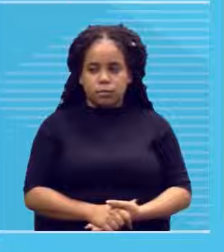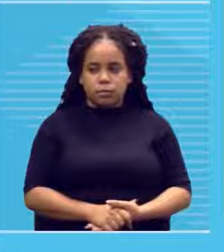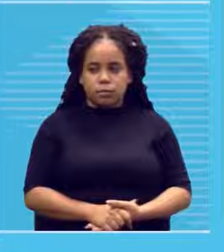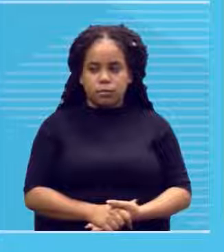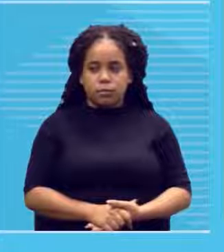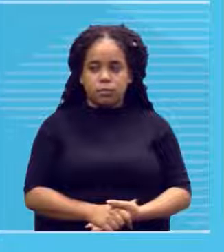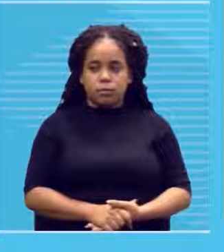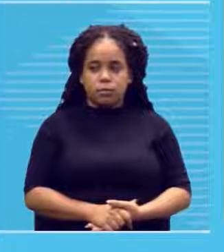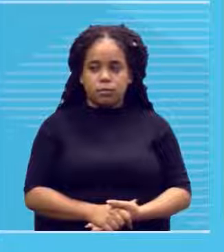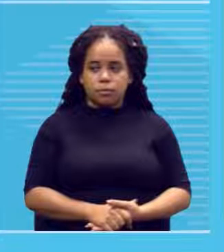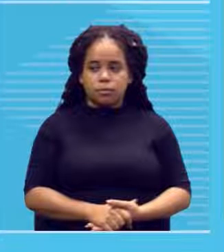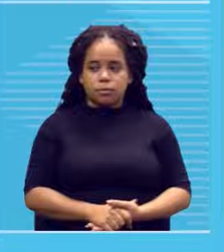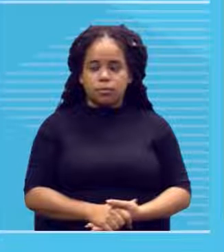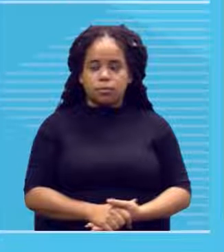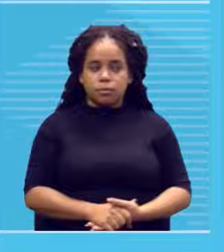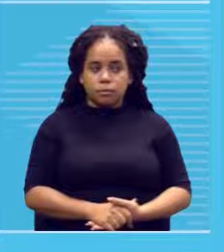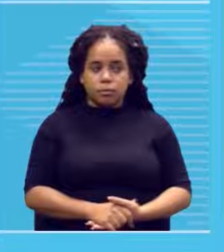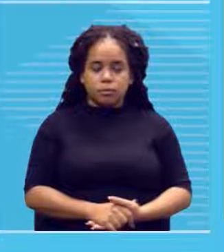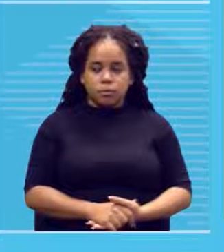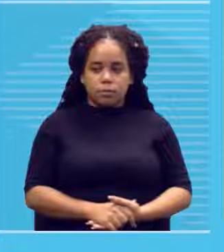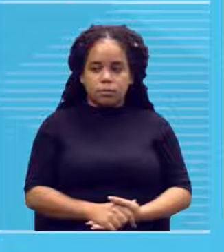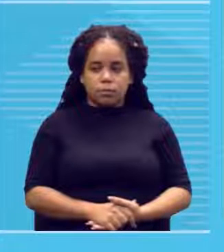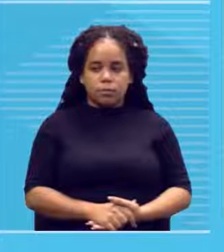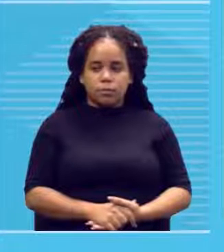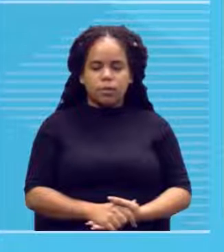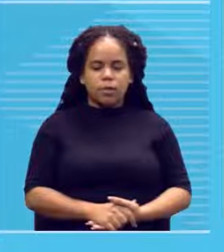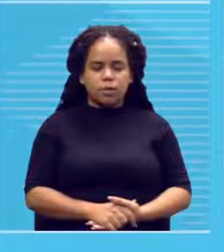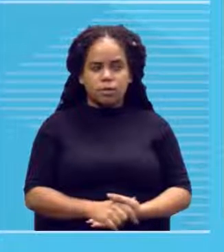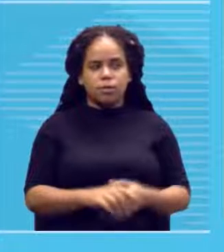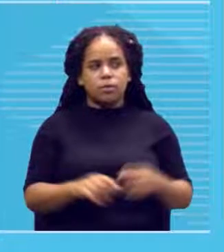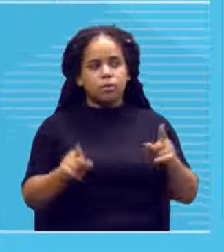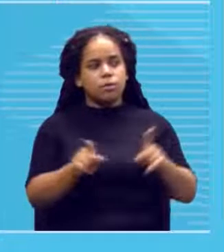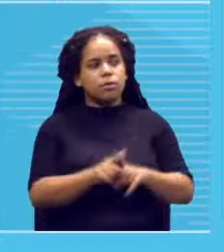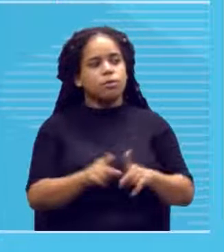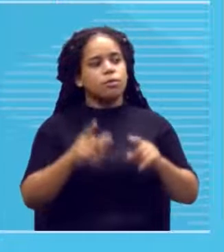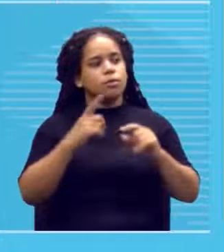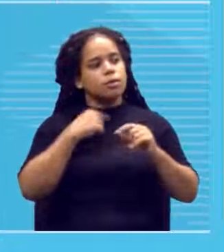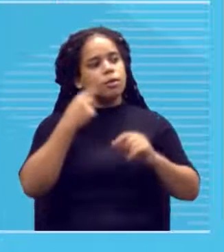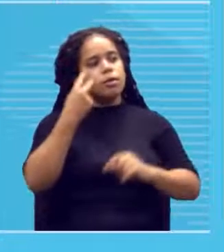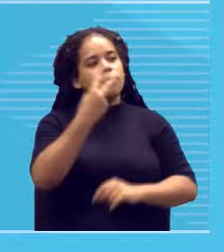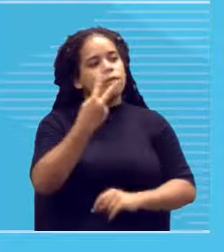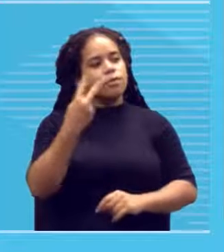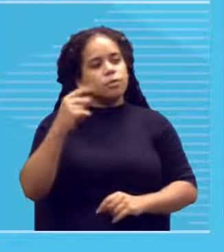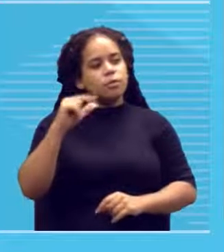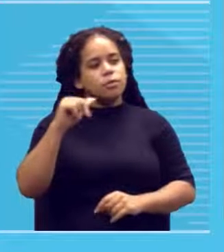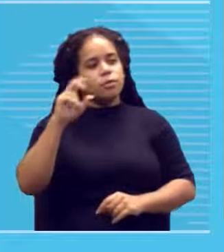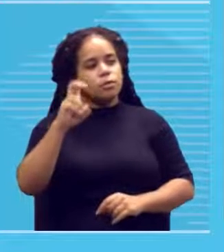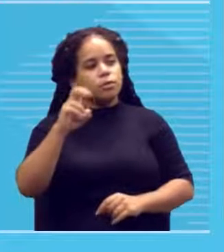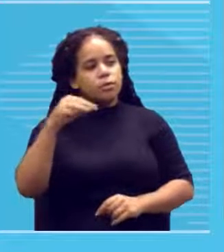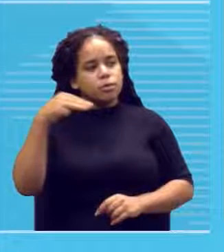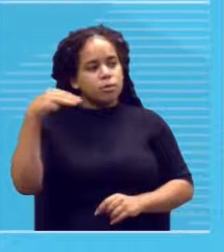vamos aqui comigo 22,5 metros quadrados